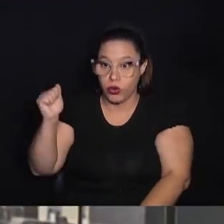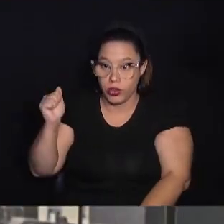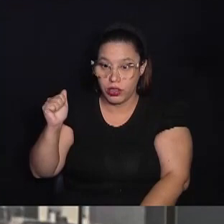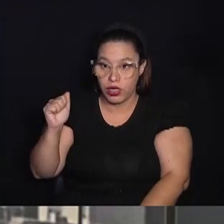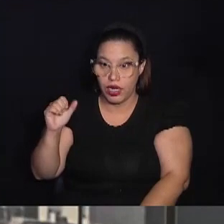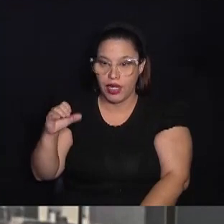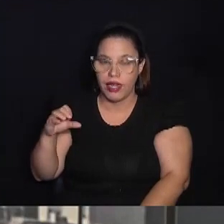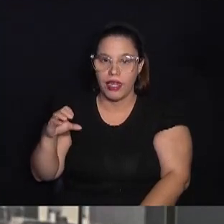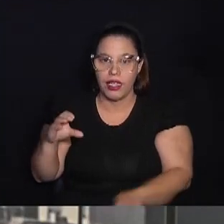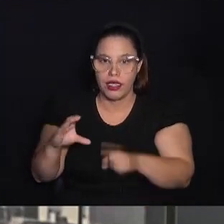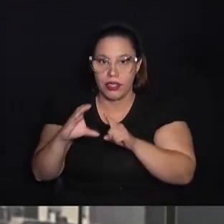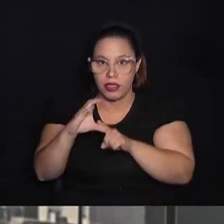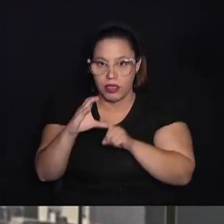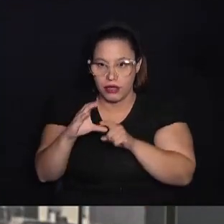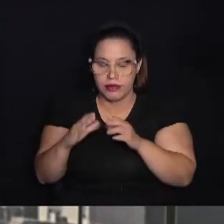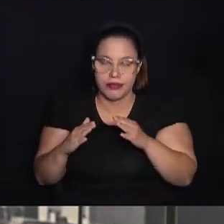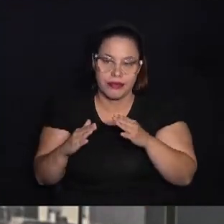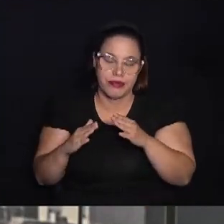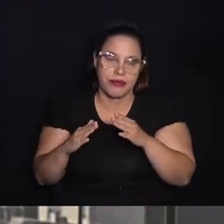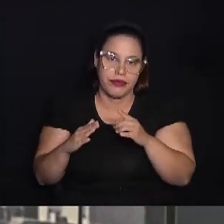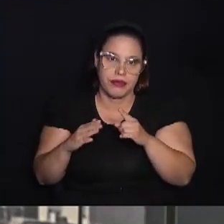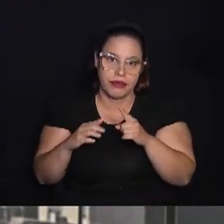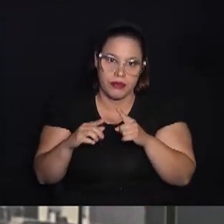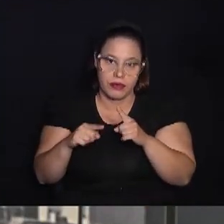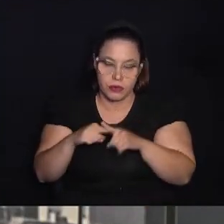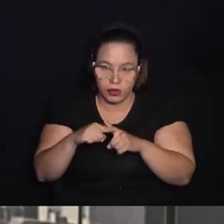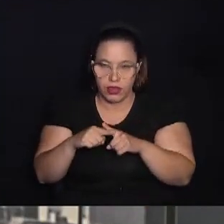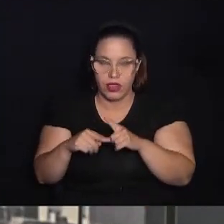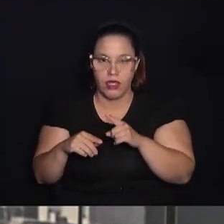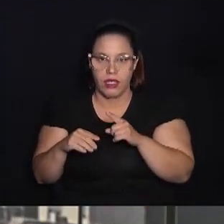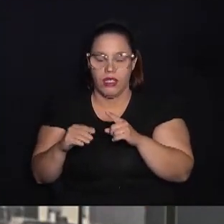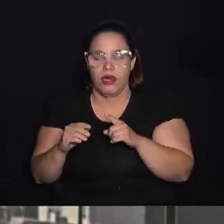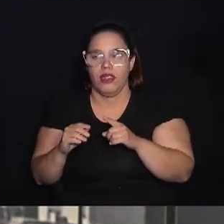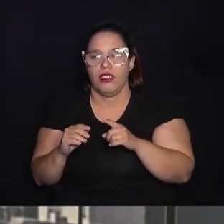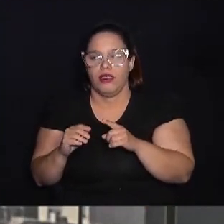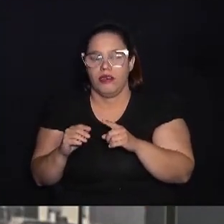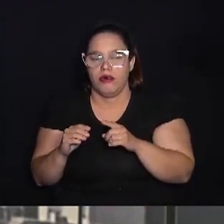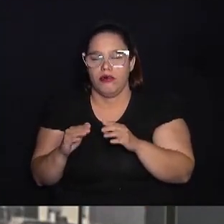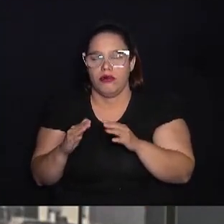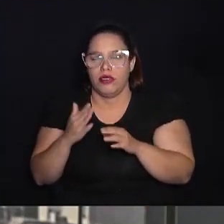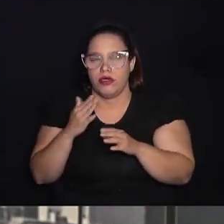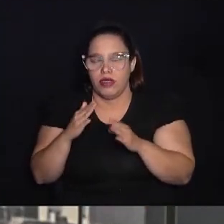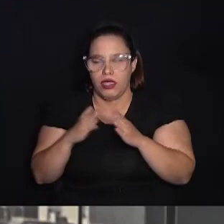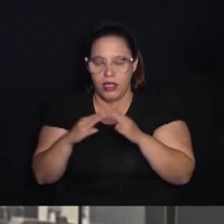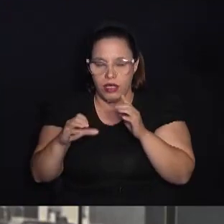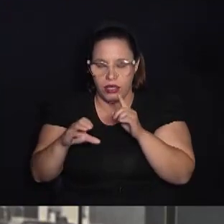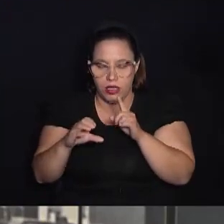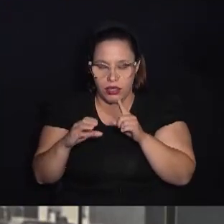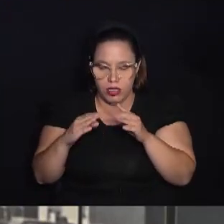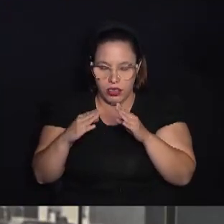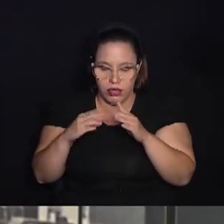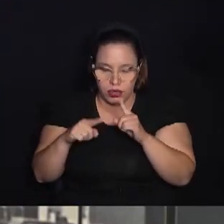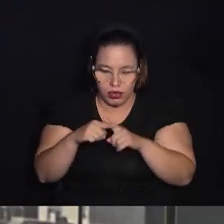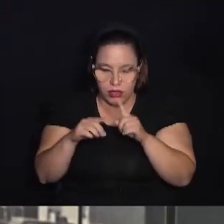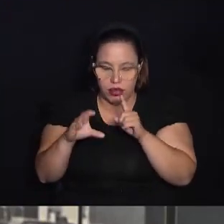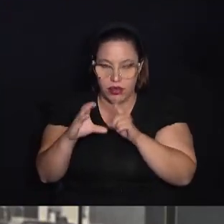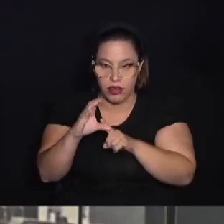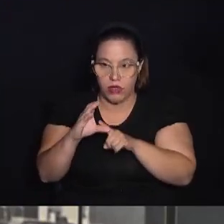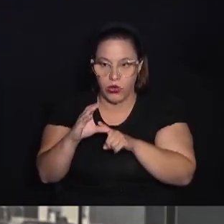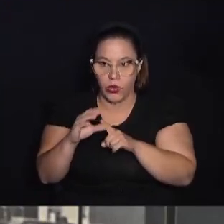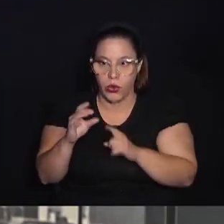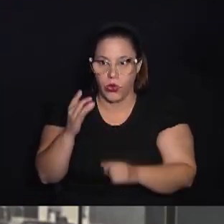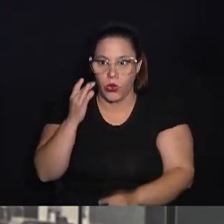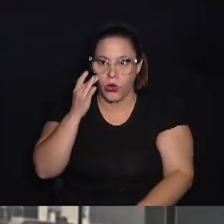Catedral Metropolitana de Campinas que eu dei uma olhada hoje pela manhã na redação confesso que eu fiquei e falei meu Deus do céu